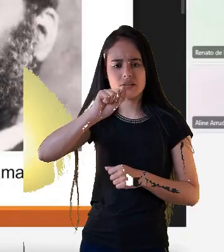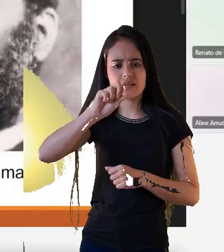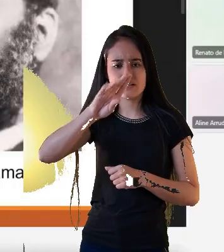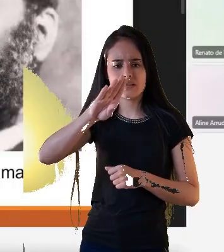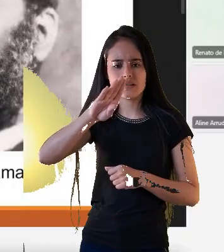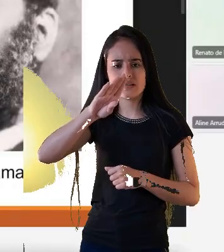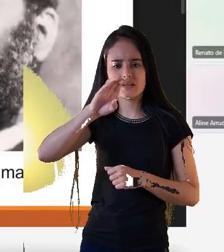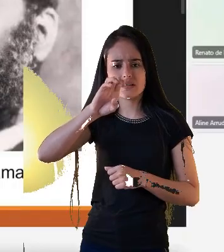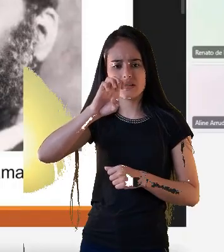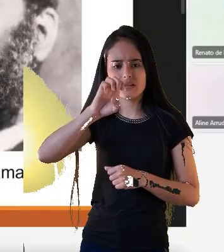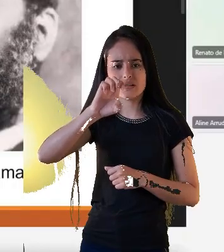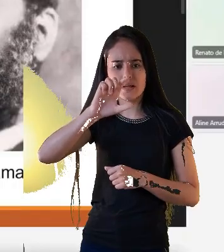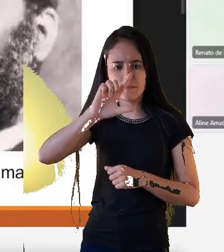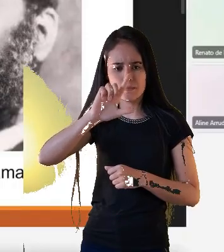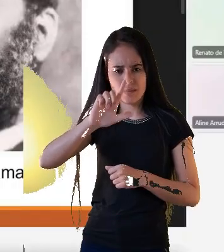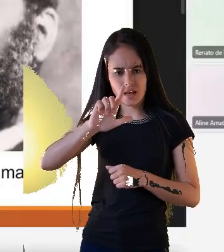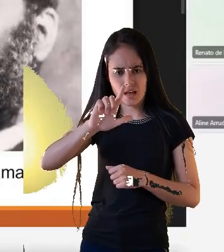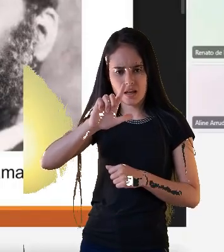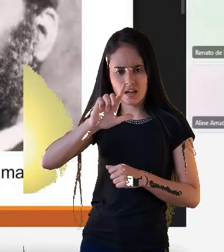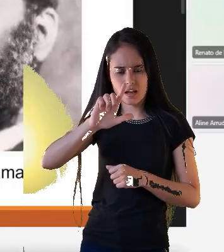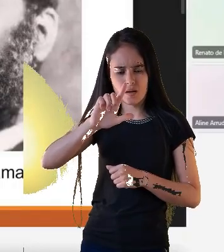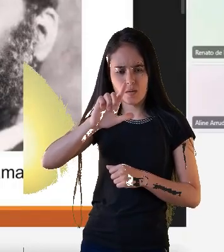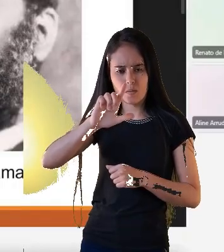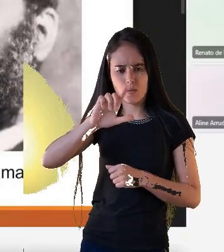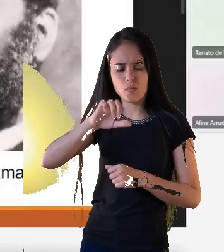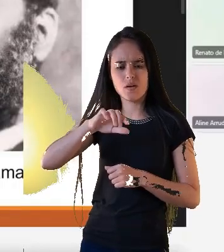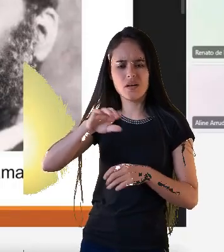quanto existia